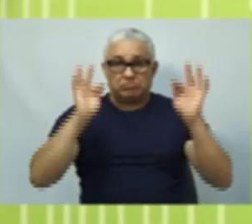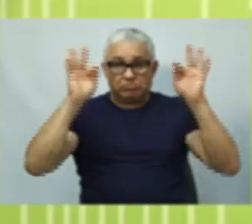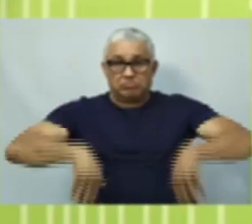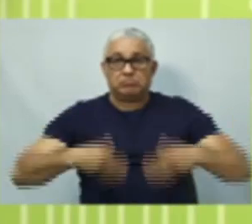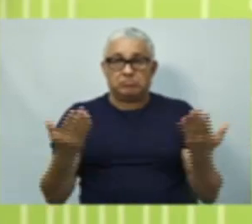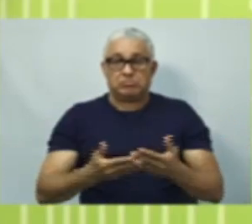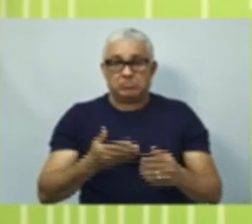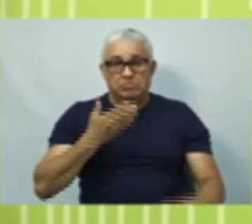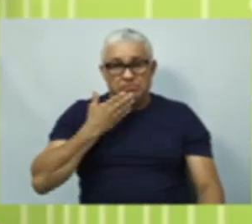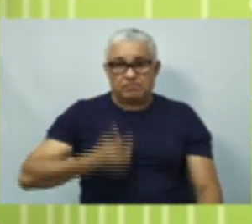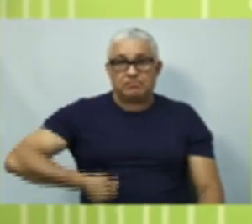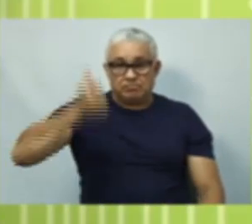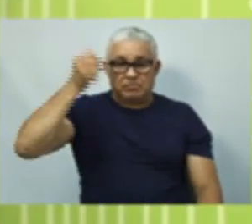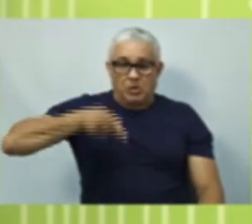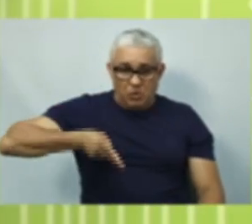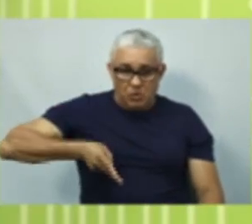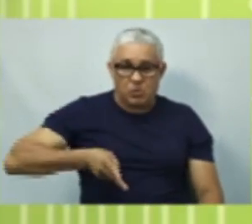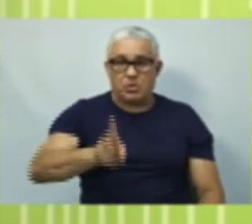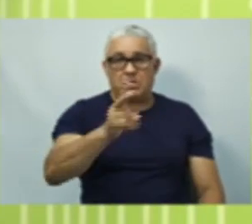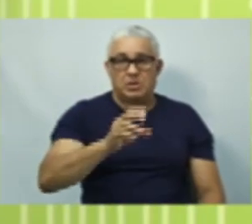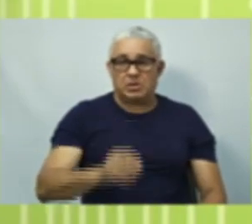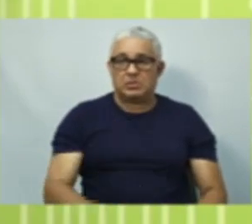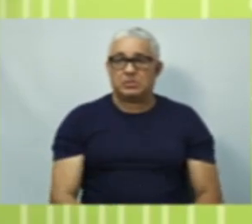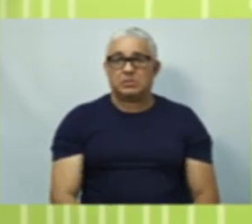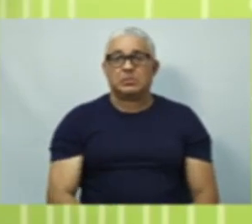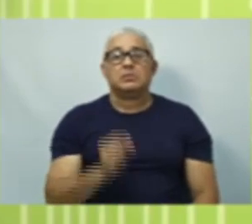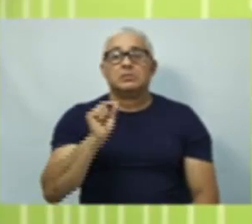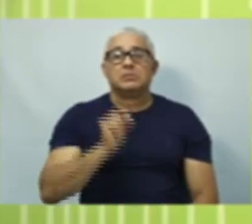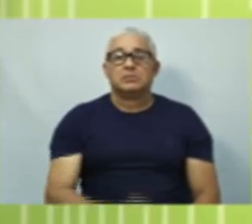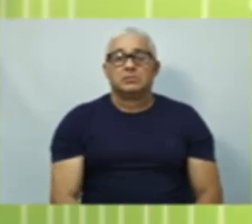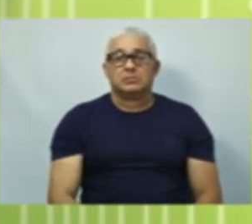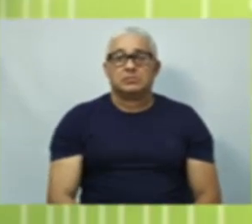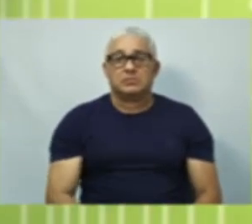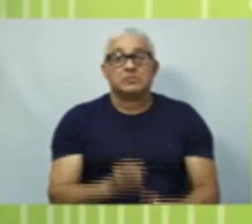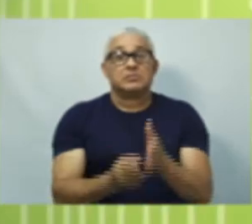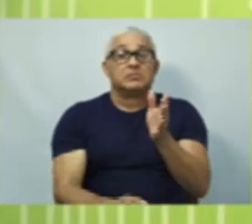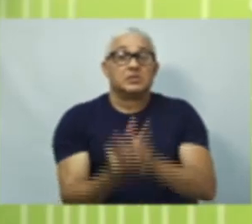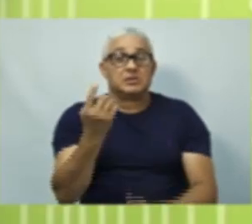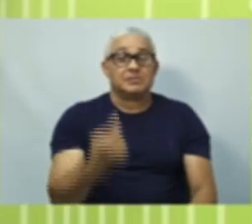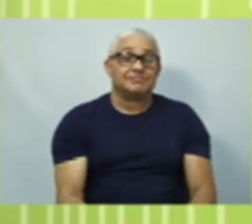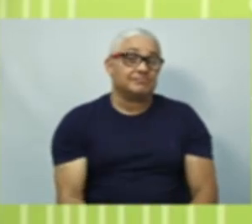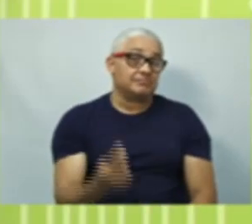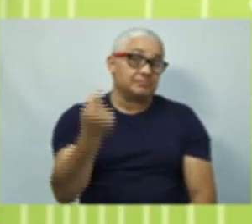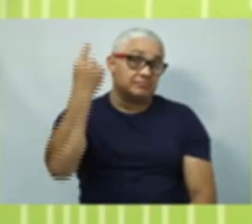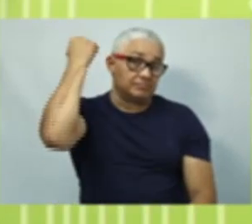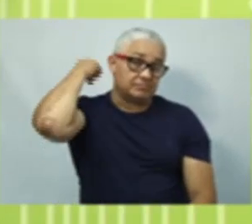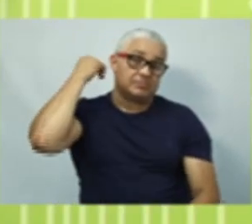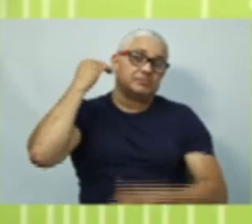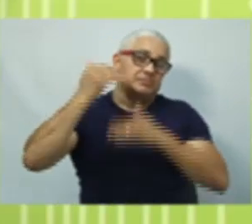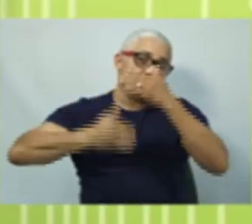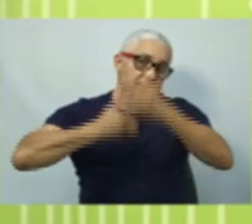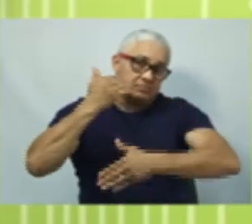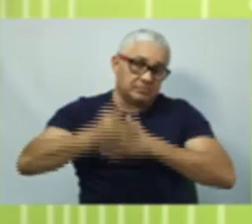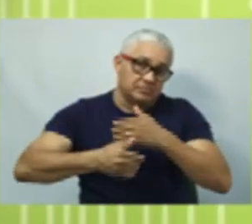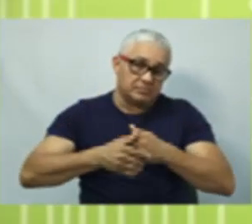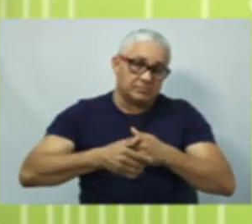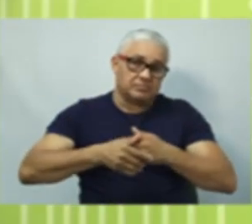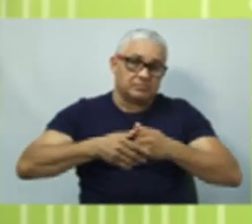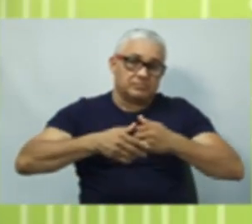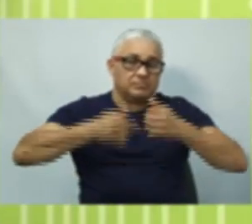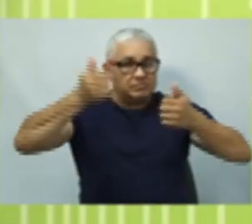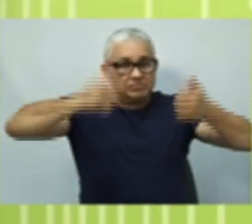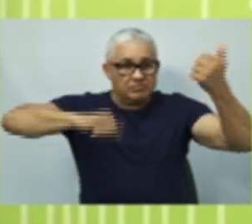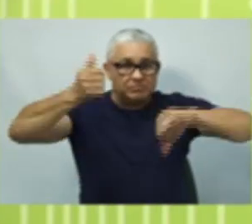sobre a melhoria contínua. O que é a melhoria contínua? Ela surgiu lá através dos processos da qualidade